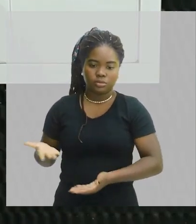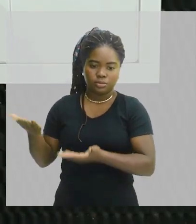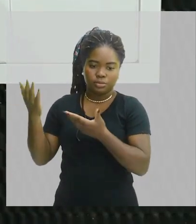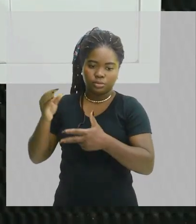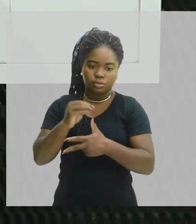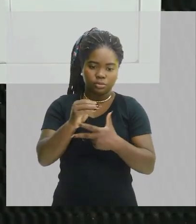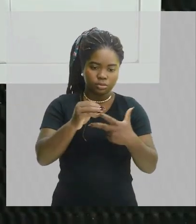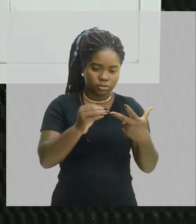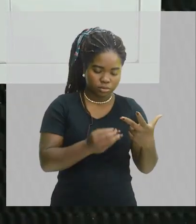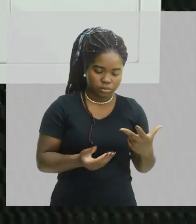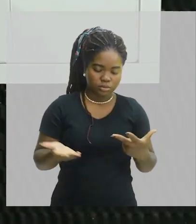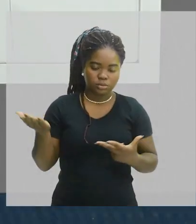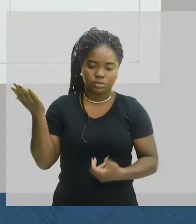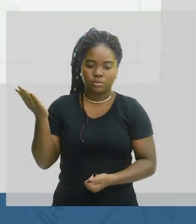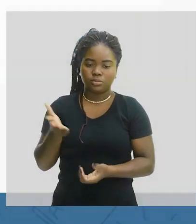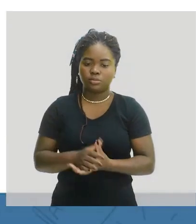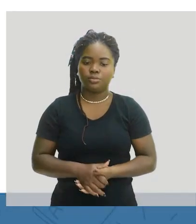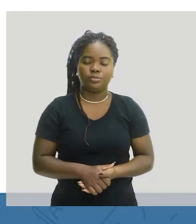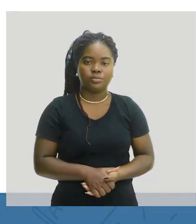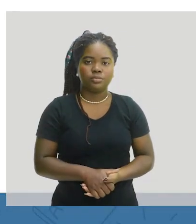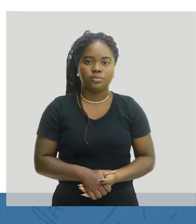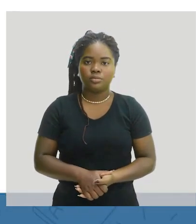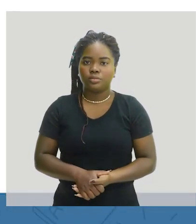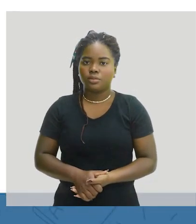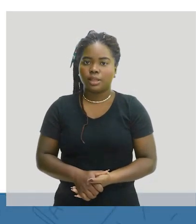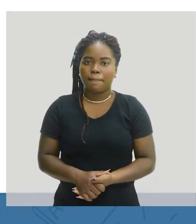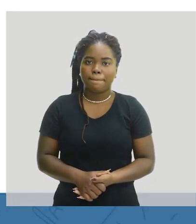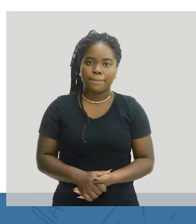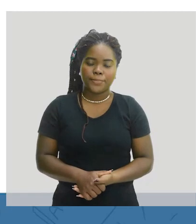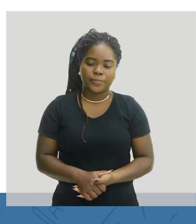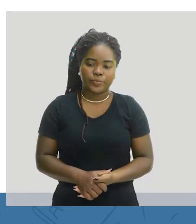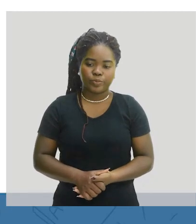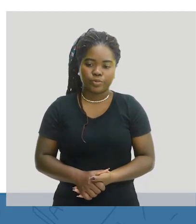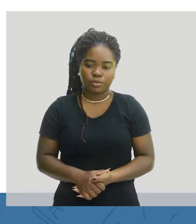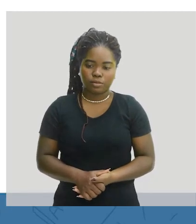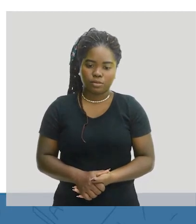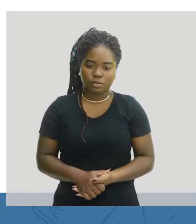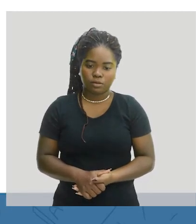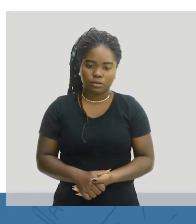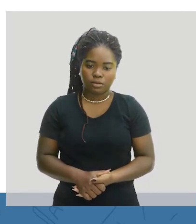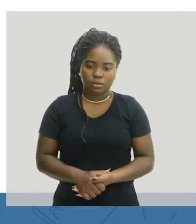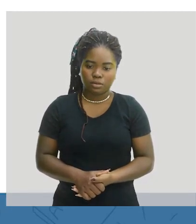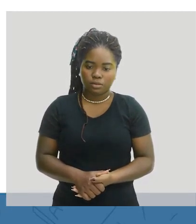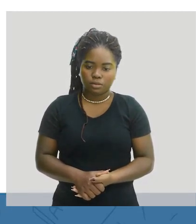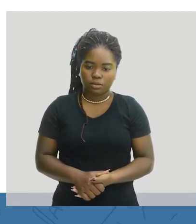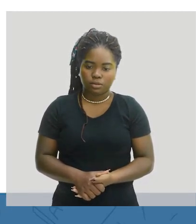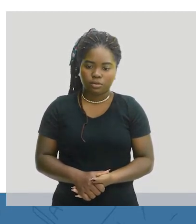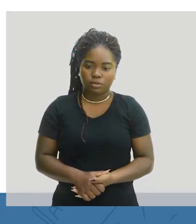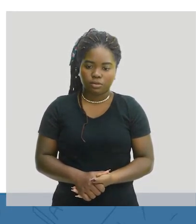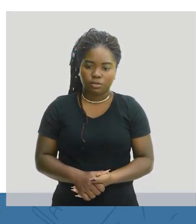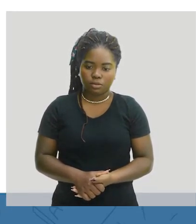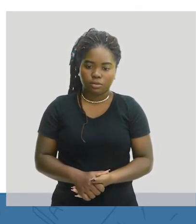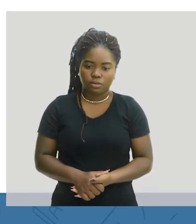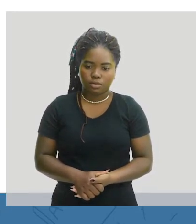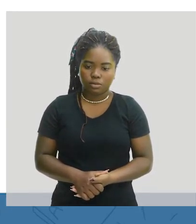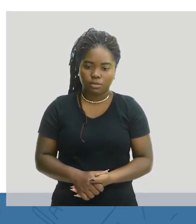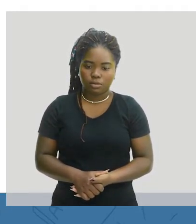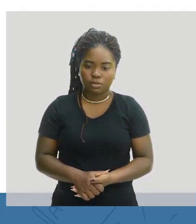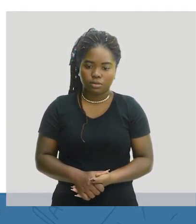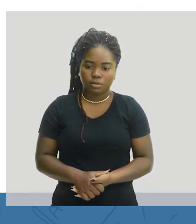Enem. Diz o seguinte: em um laboratório, são apresentados aos alunos uma